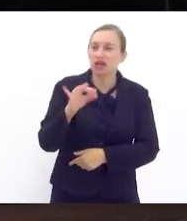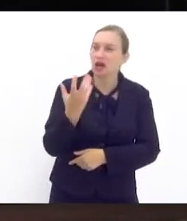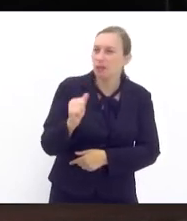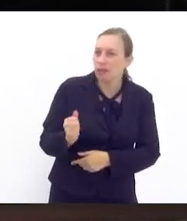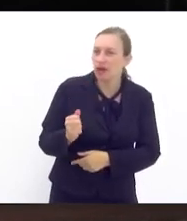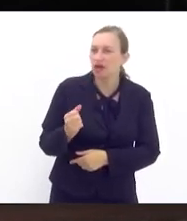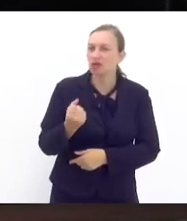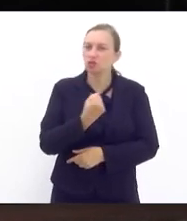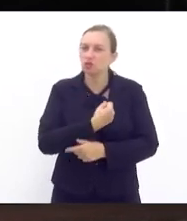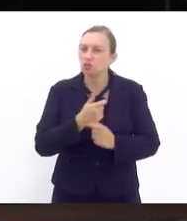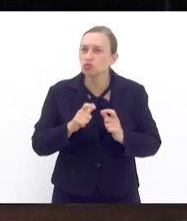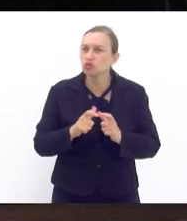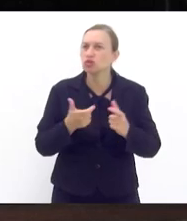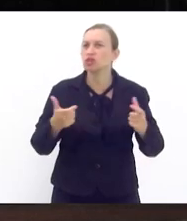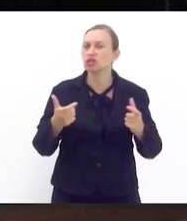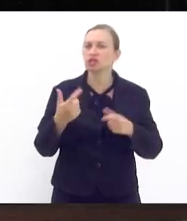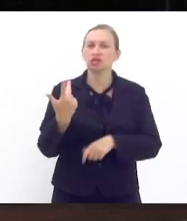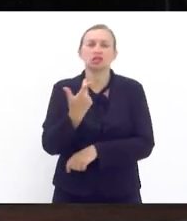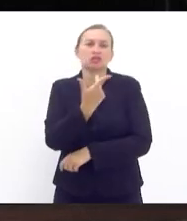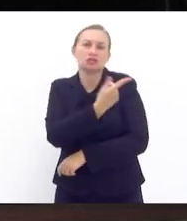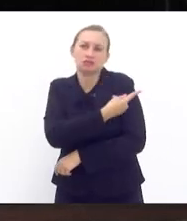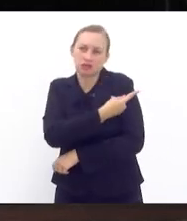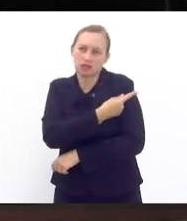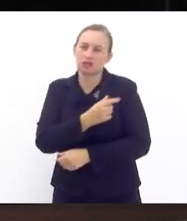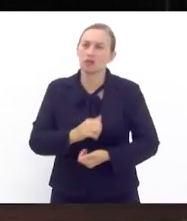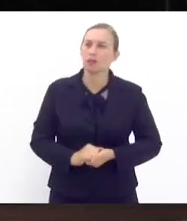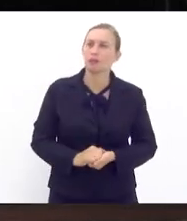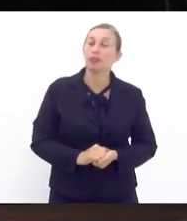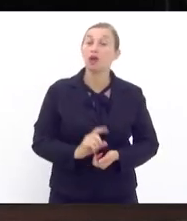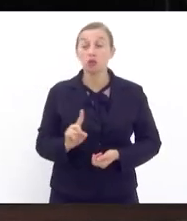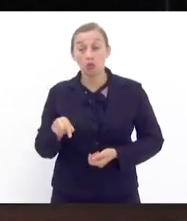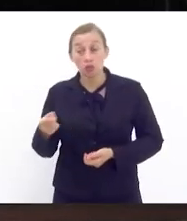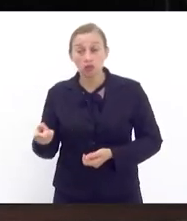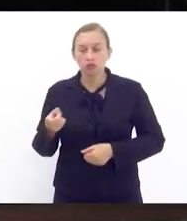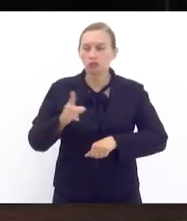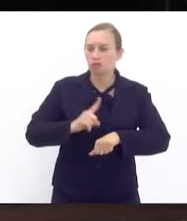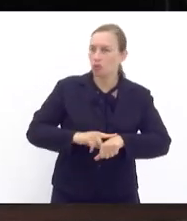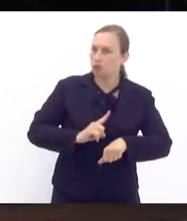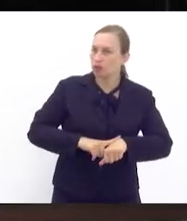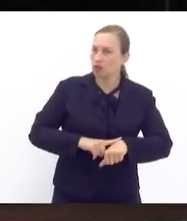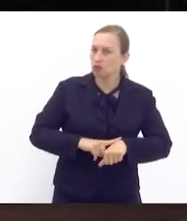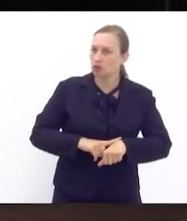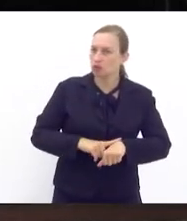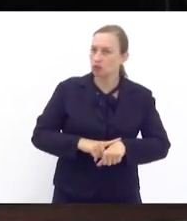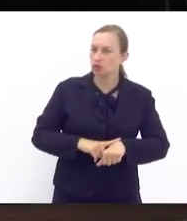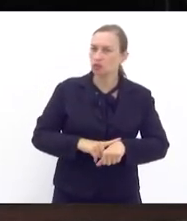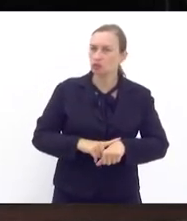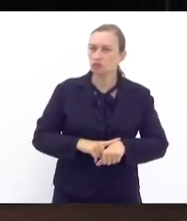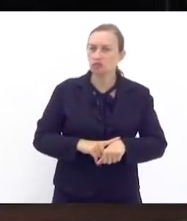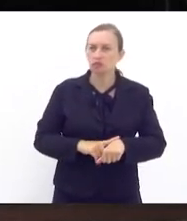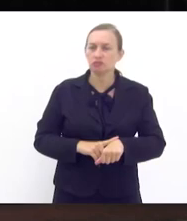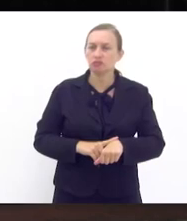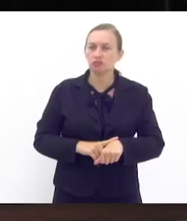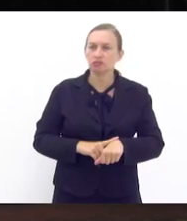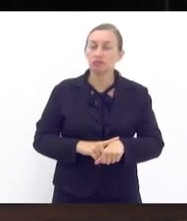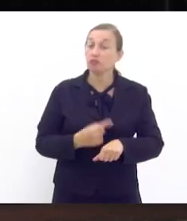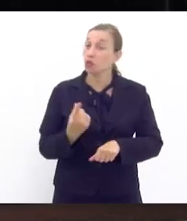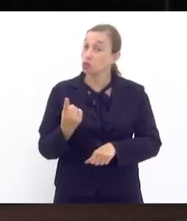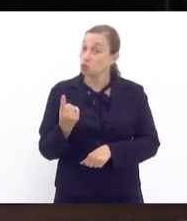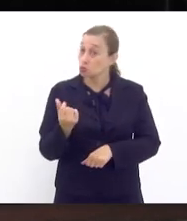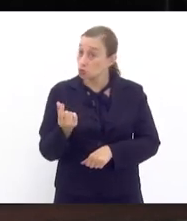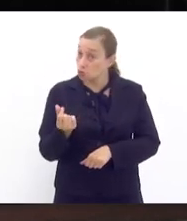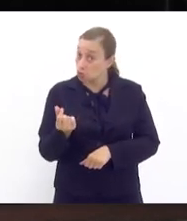o aumento gradual da vacinação. Por outro lado, há uma magnitude nos preços,